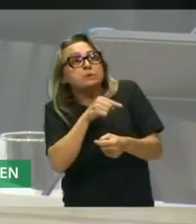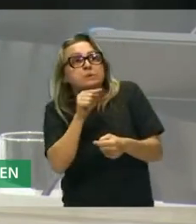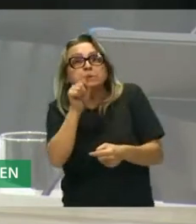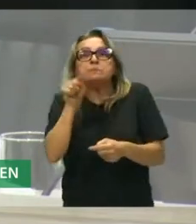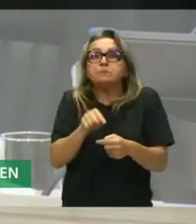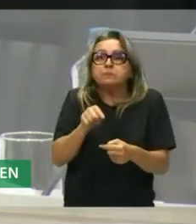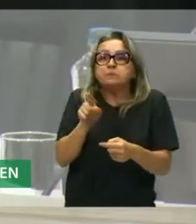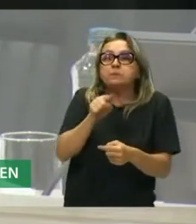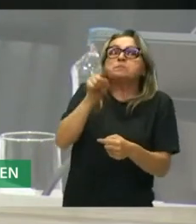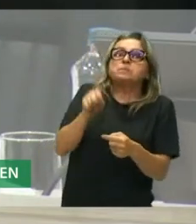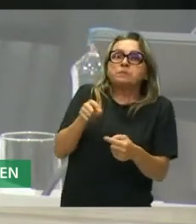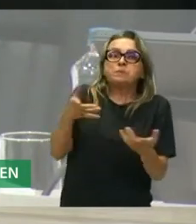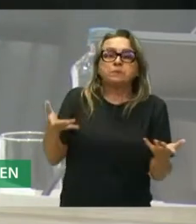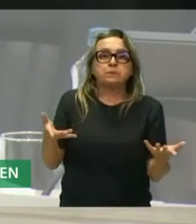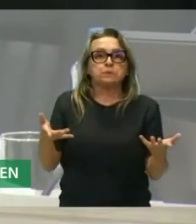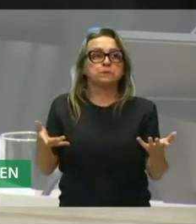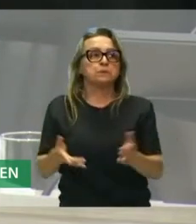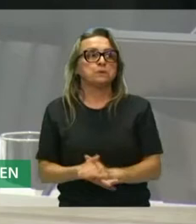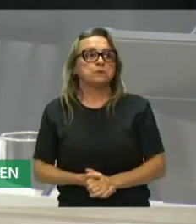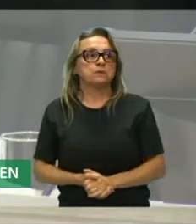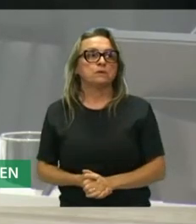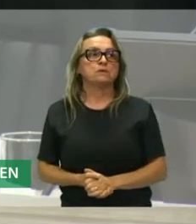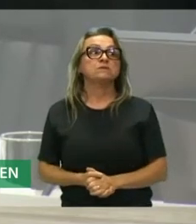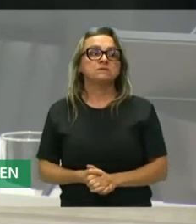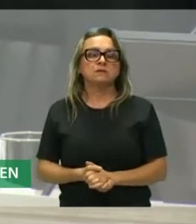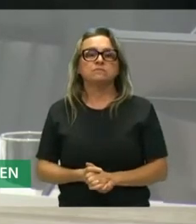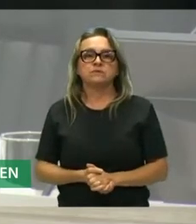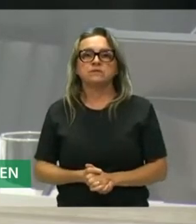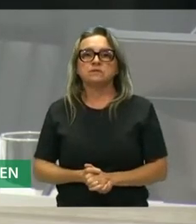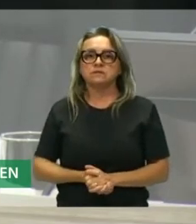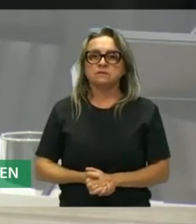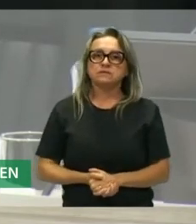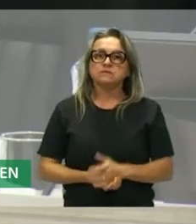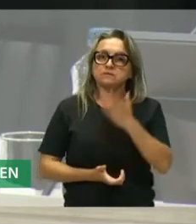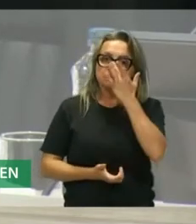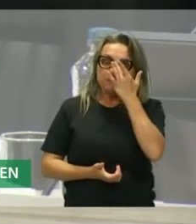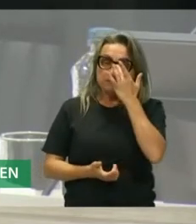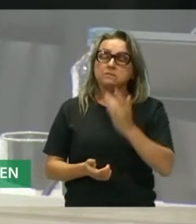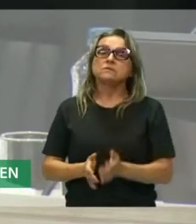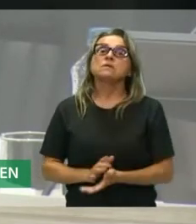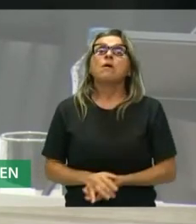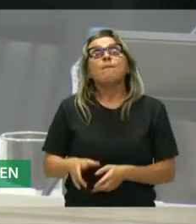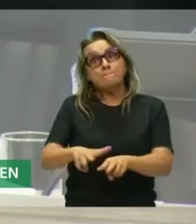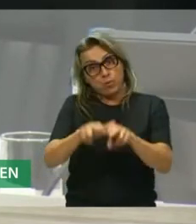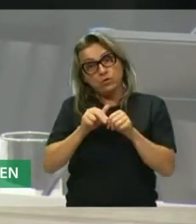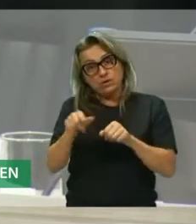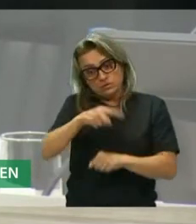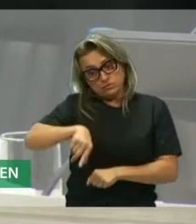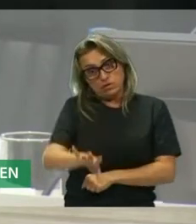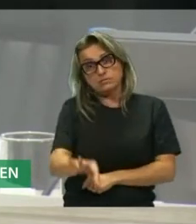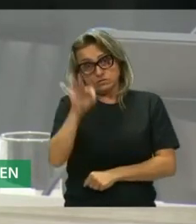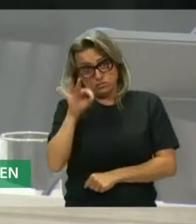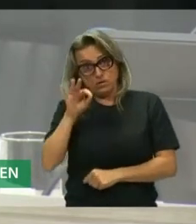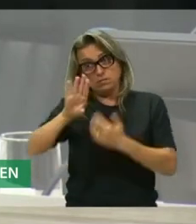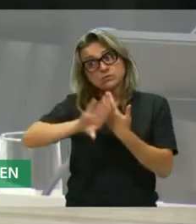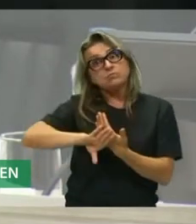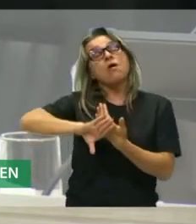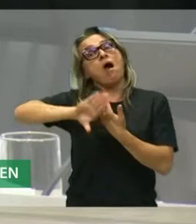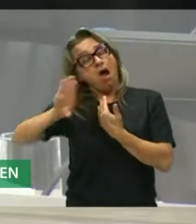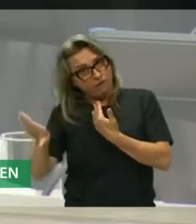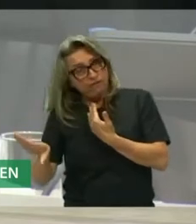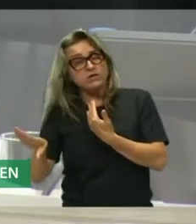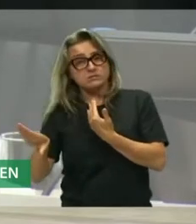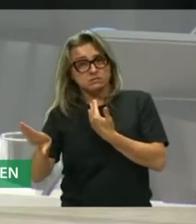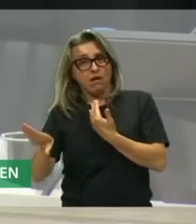é? Então, do ponto de vista administrativo, nós optamos por afastar, por reestruturar a administração, o